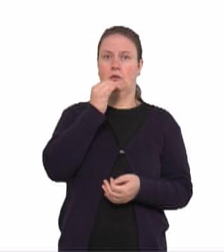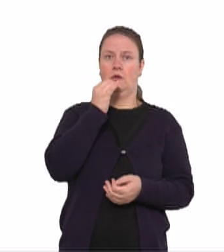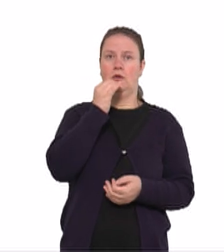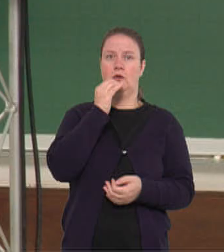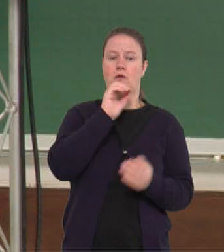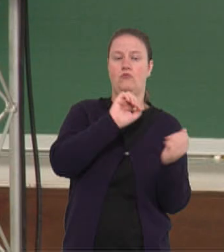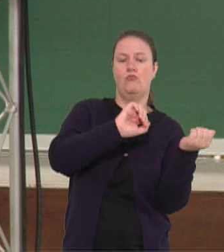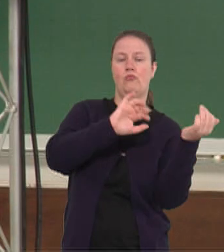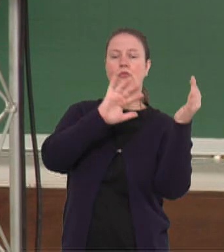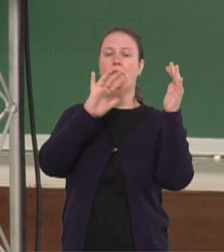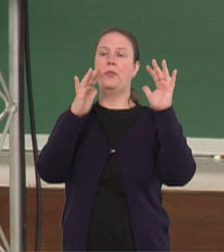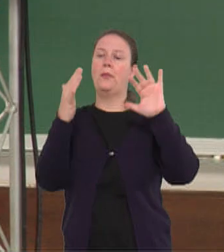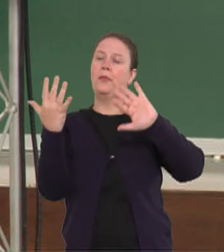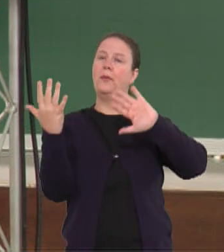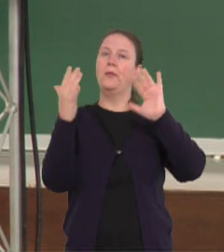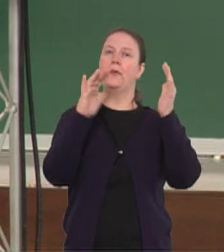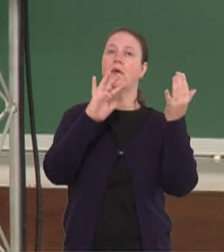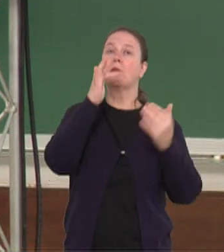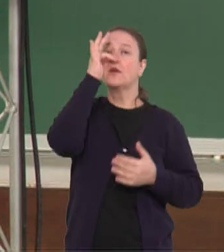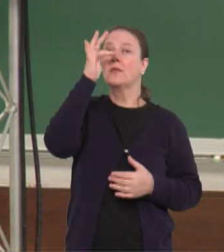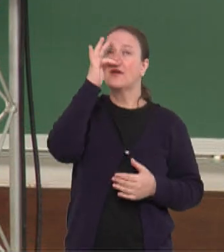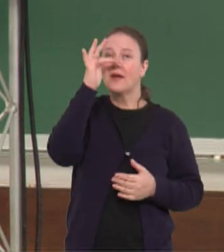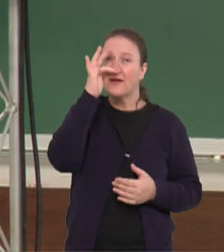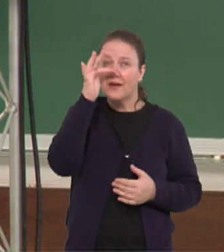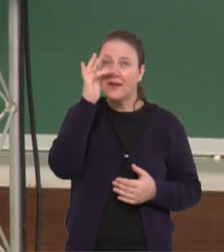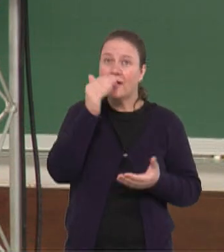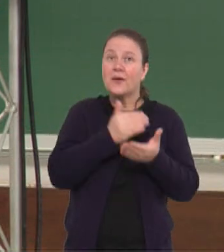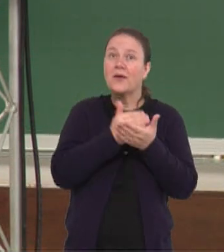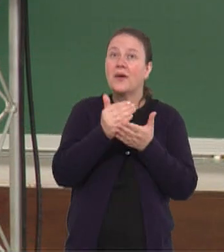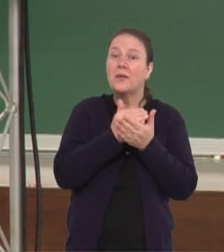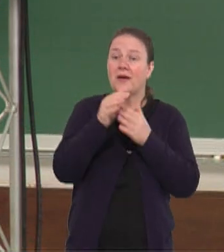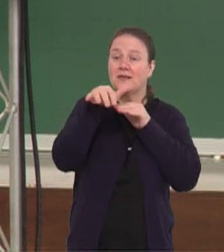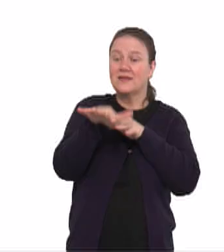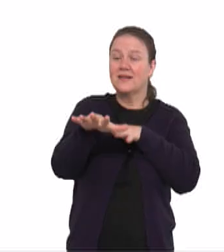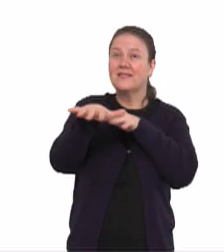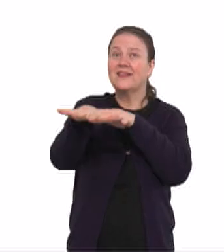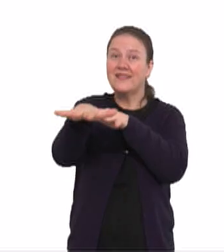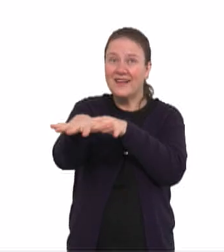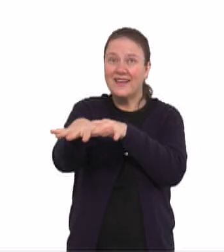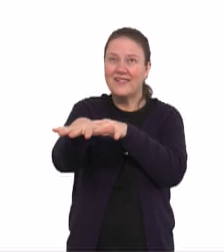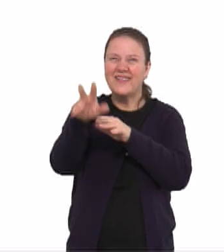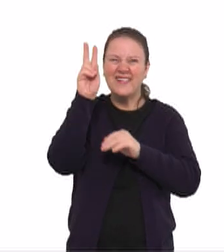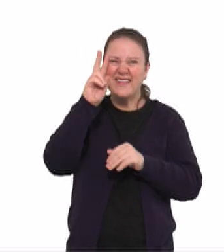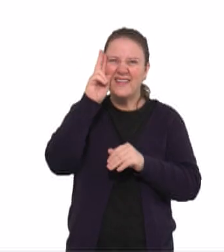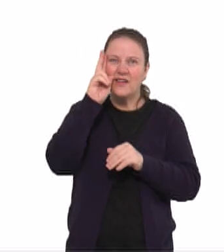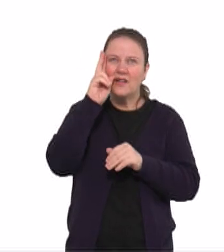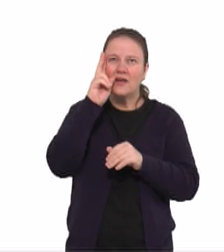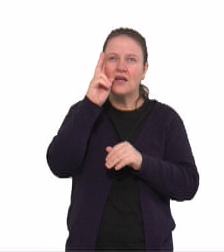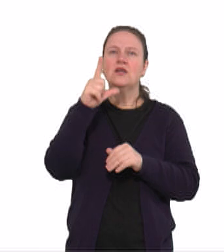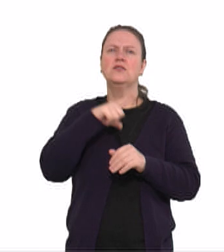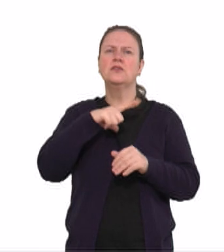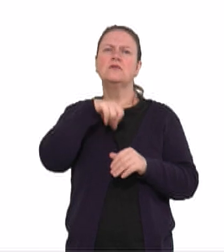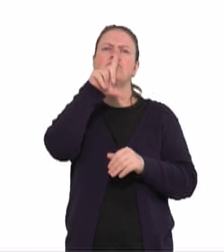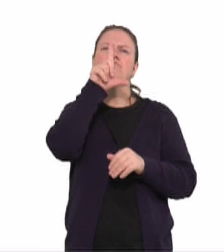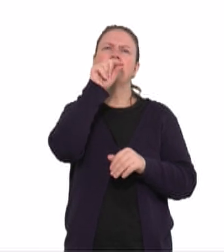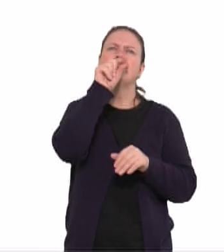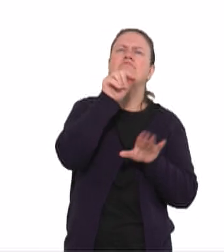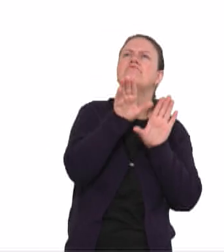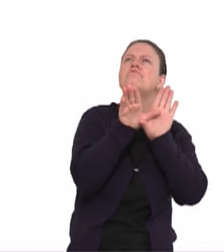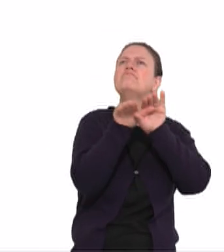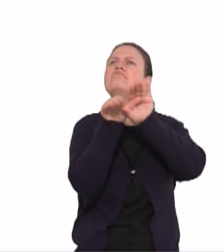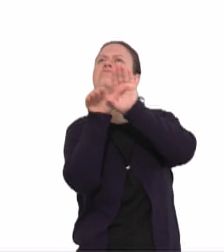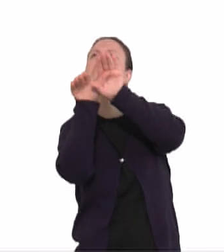primavera, 21 de setembro a 21 de dezembro. Lembra disso? Havia pássaros. Quais gostam